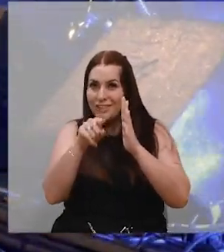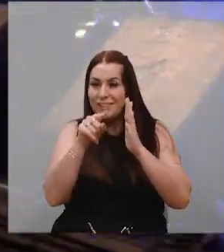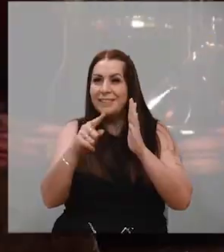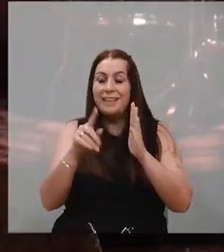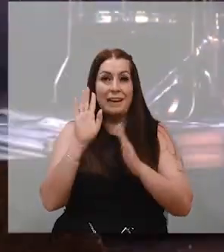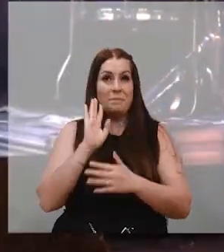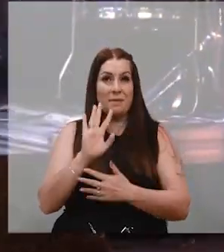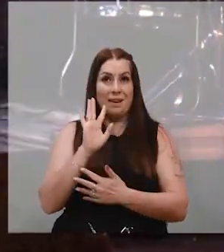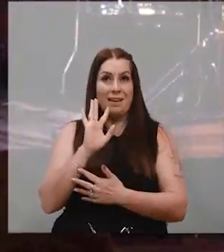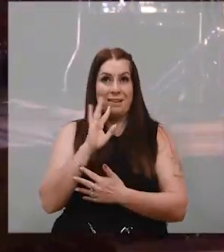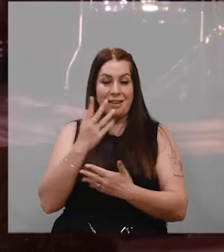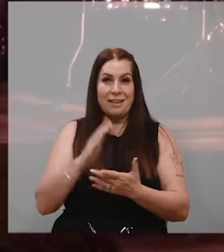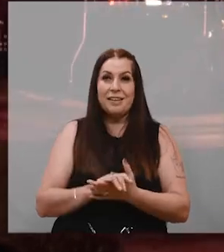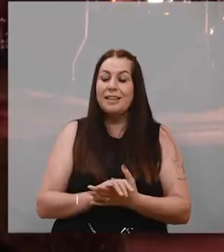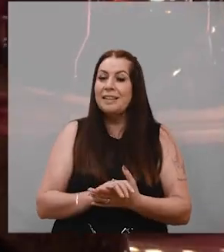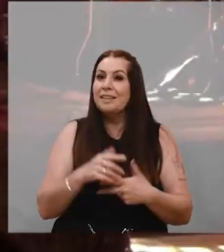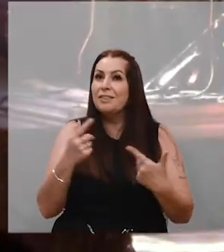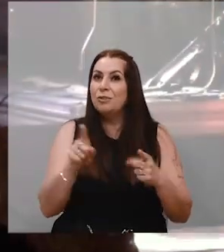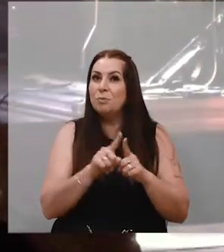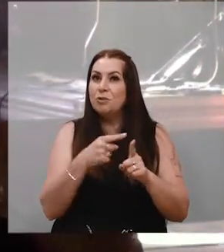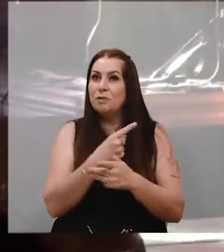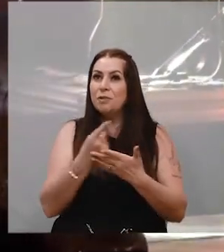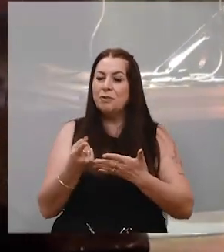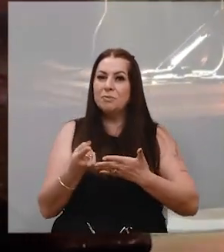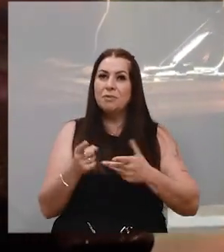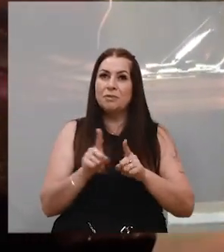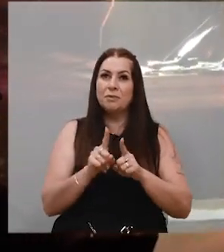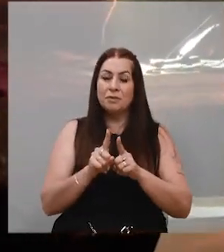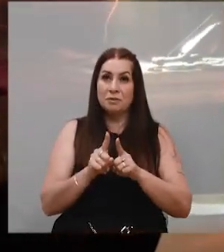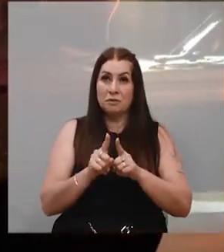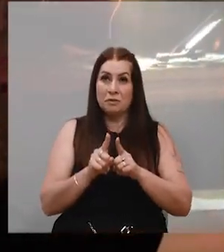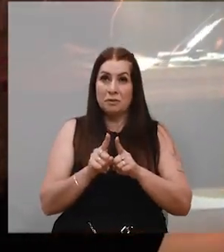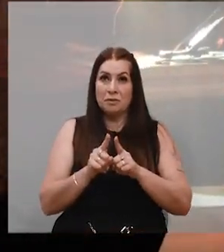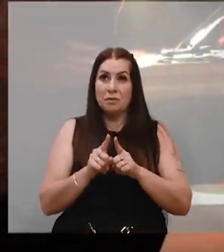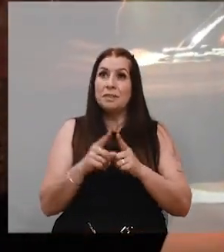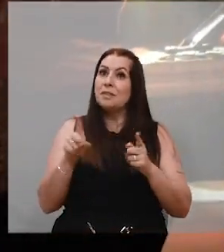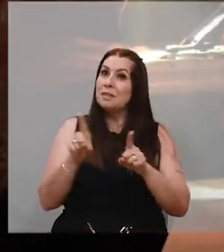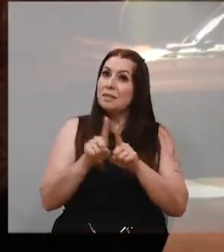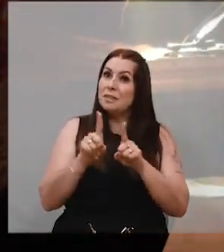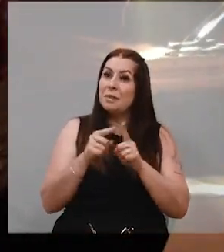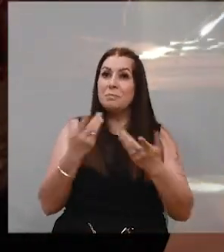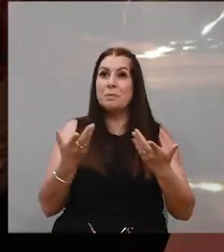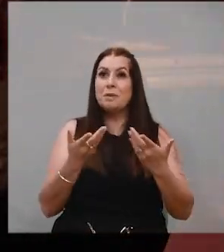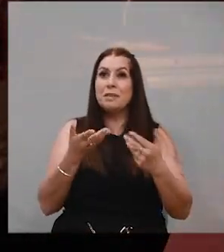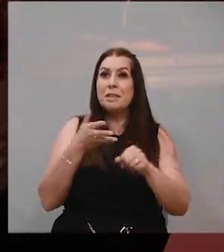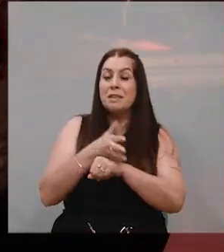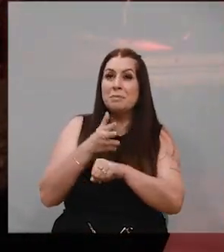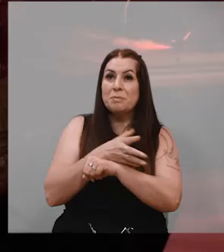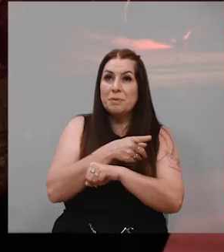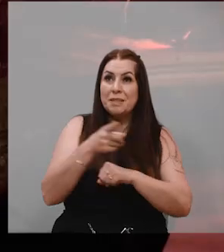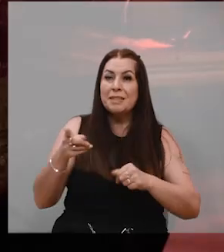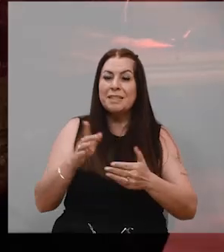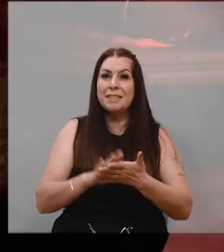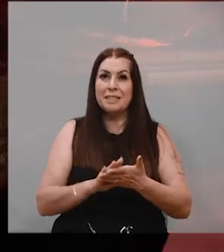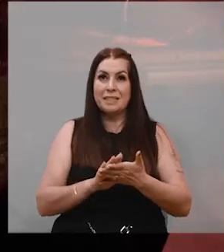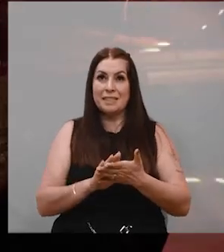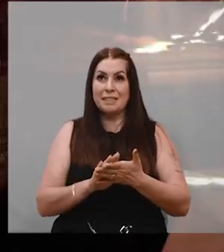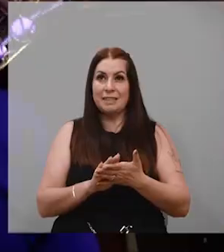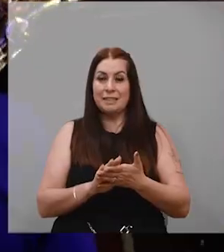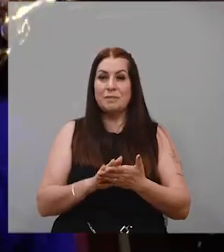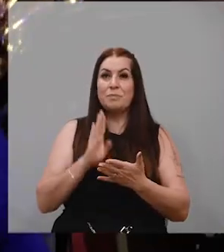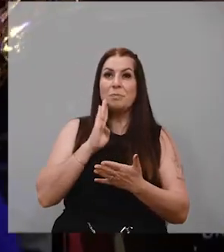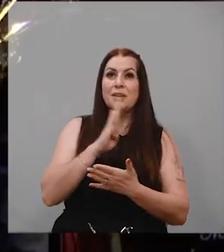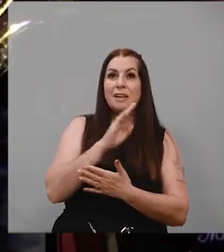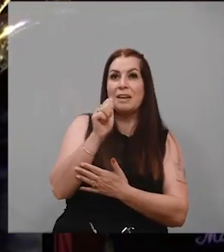Quem não tem, né? Exatamente, muito legal. E também a participação, né? A gente viu aí a